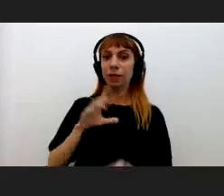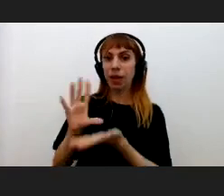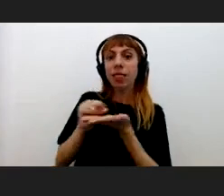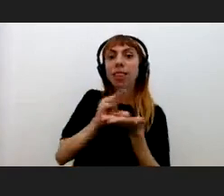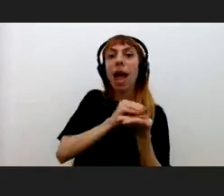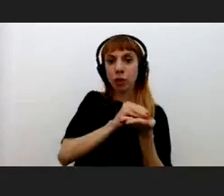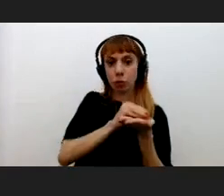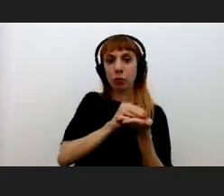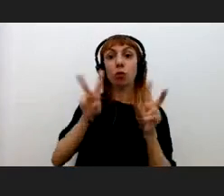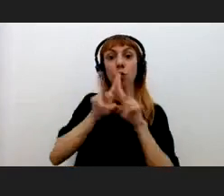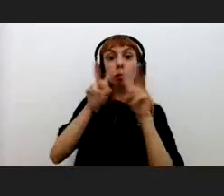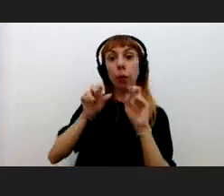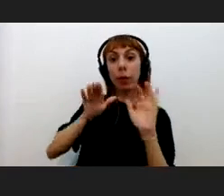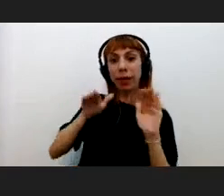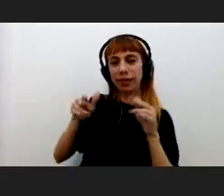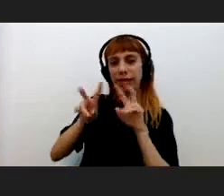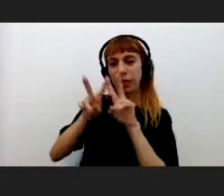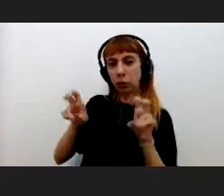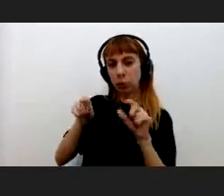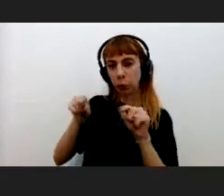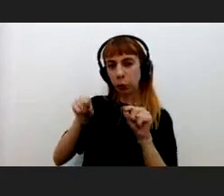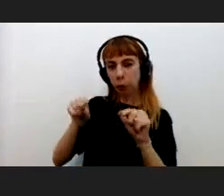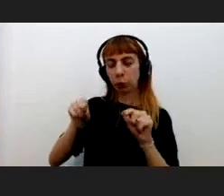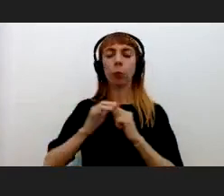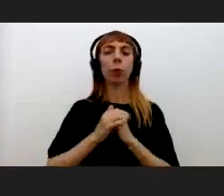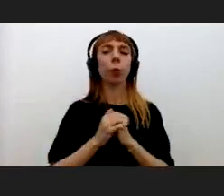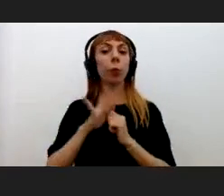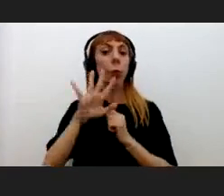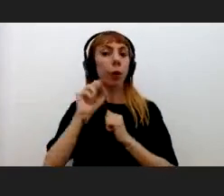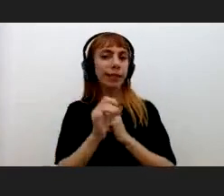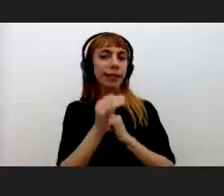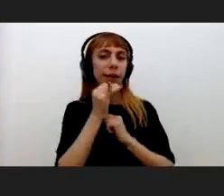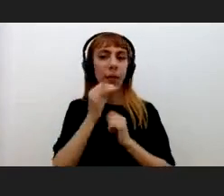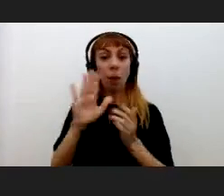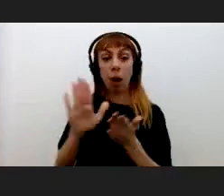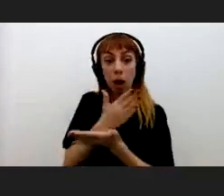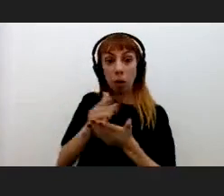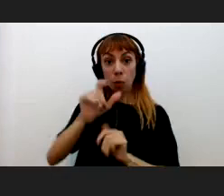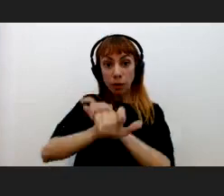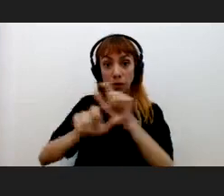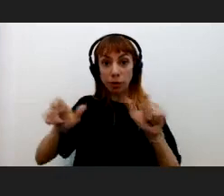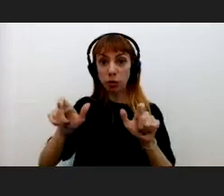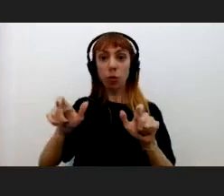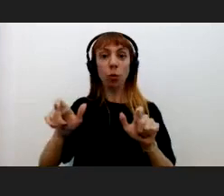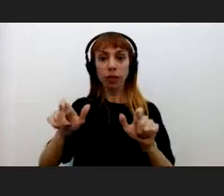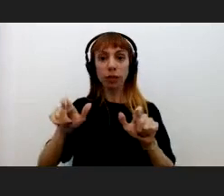Para algumas pessoas, a reação fisiológica